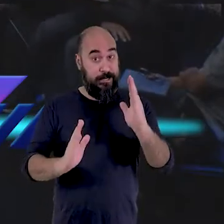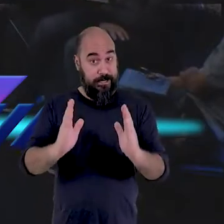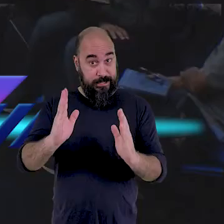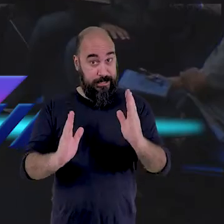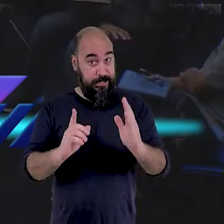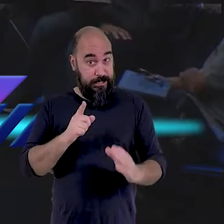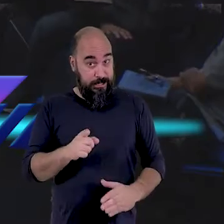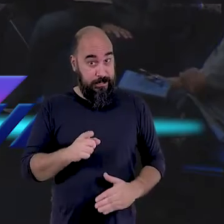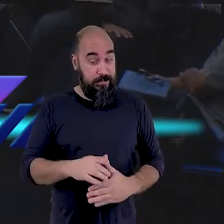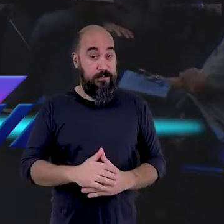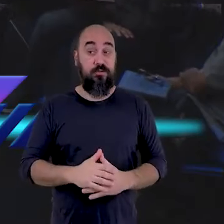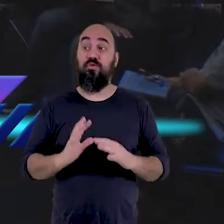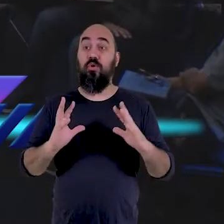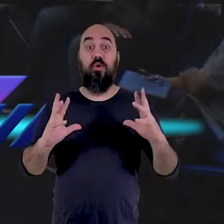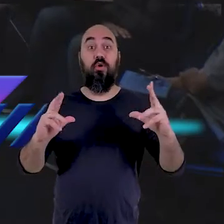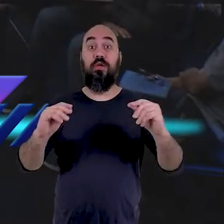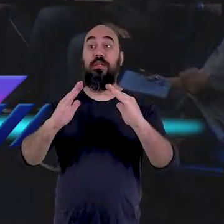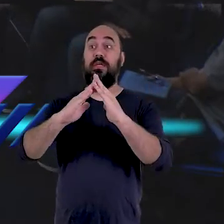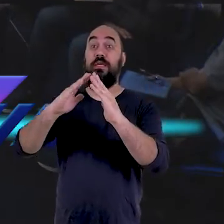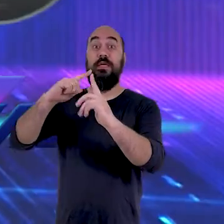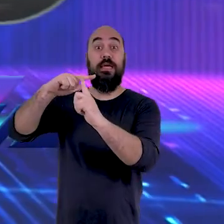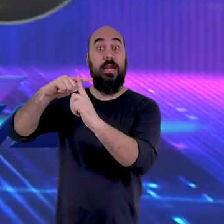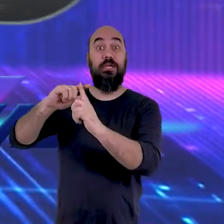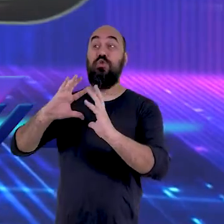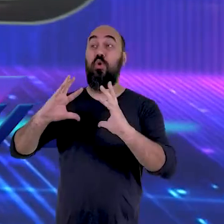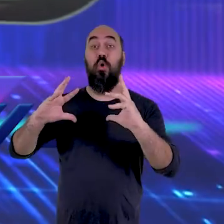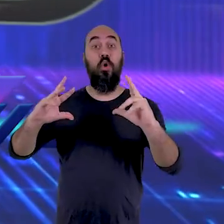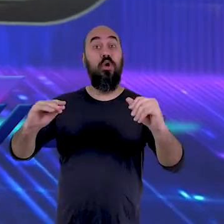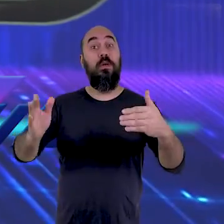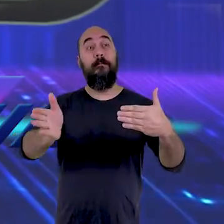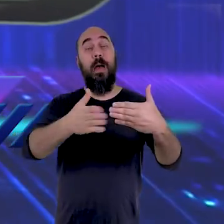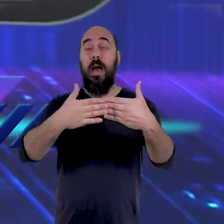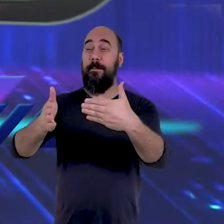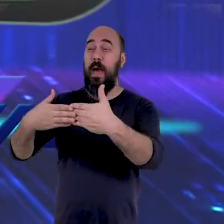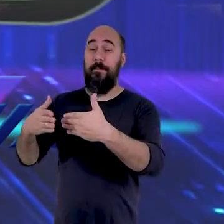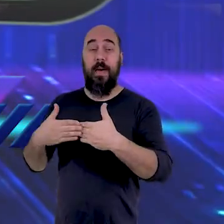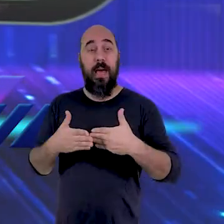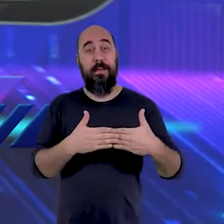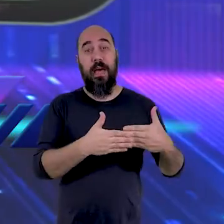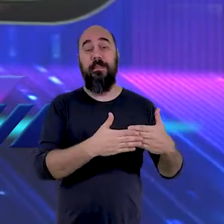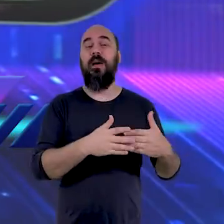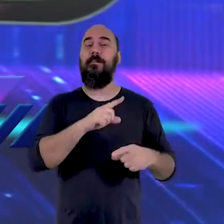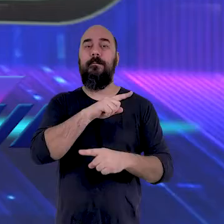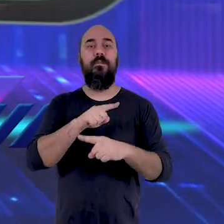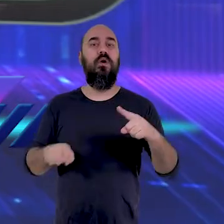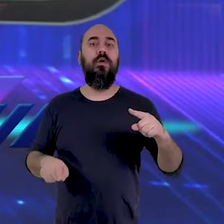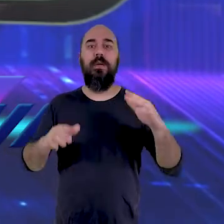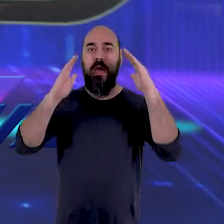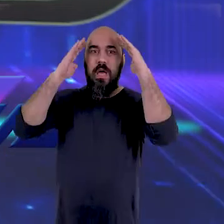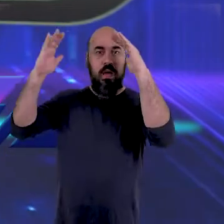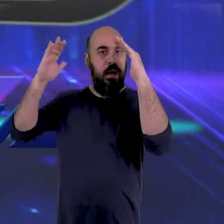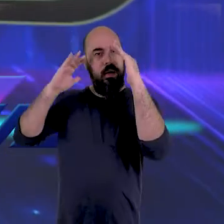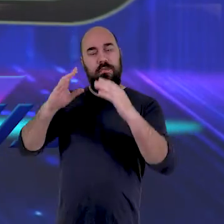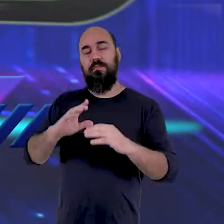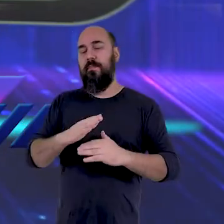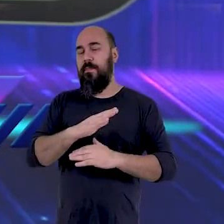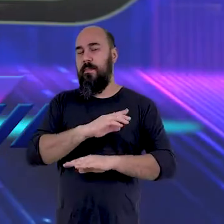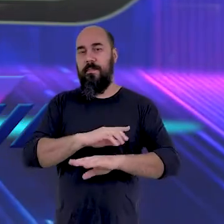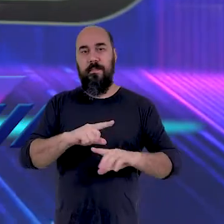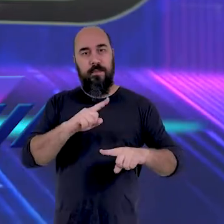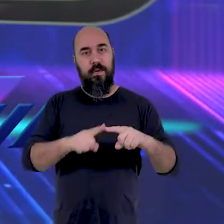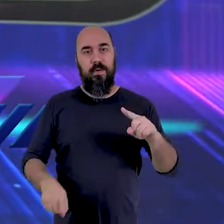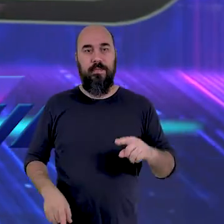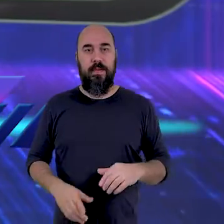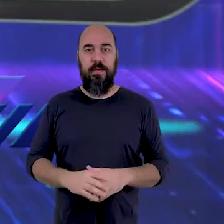período, todas as igrejas foram fechadas e proibiu-se a adoração a Deus por decreto de assembleia.